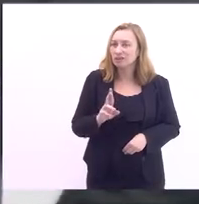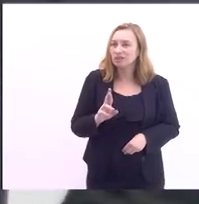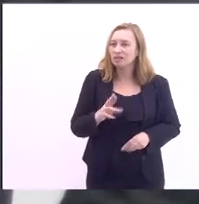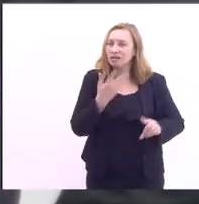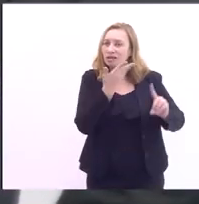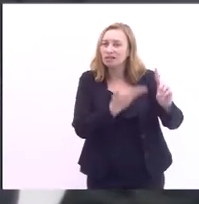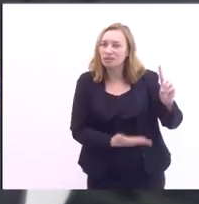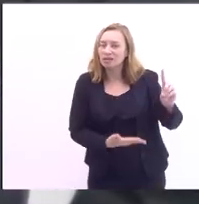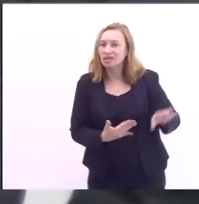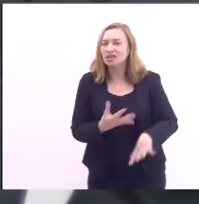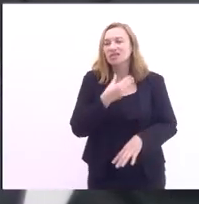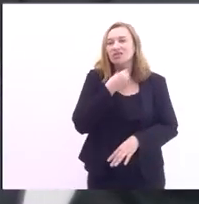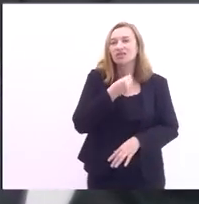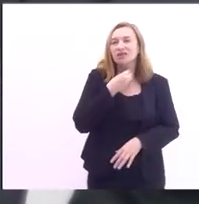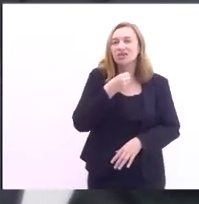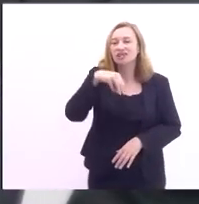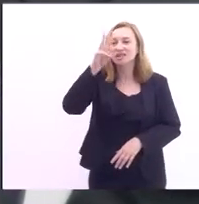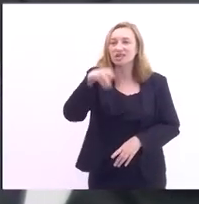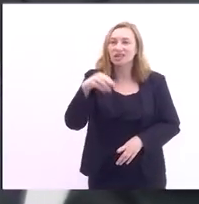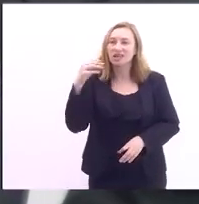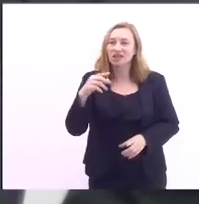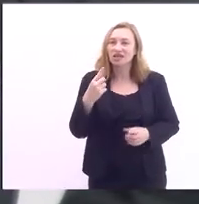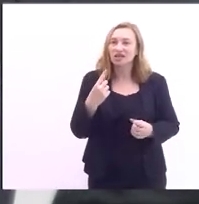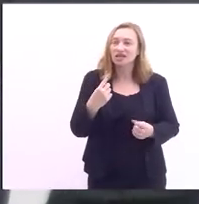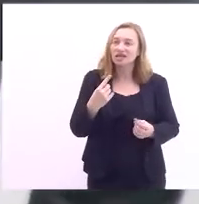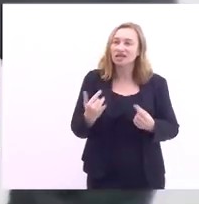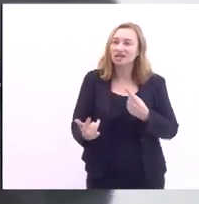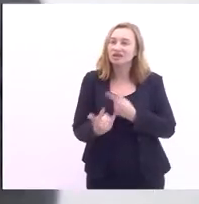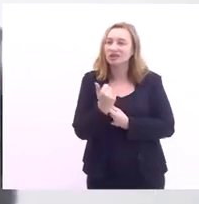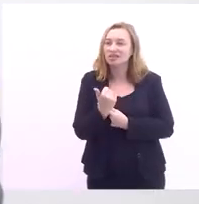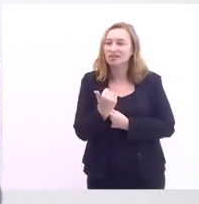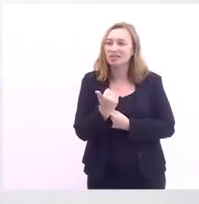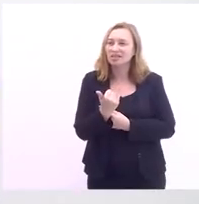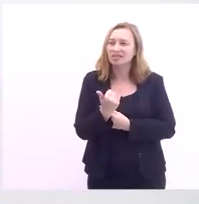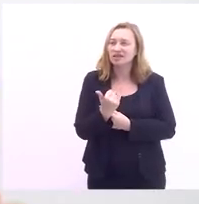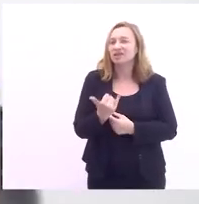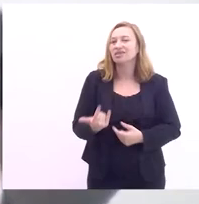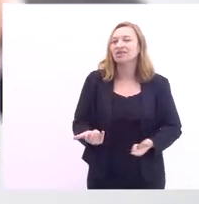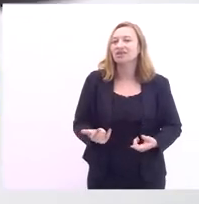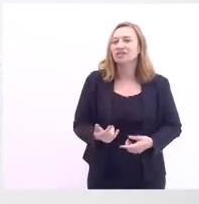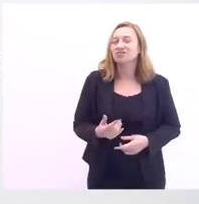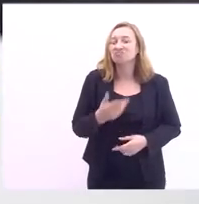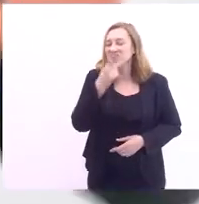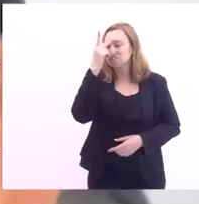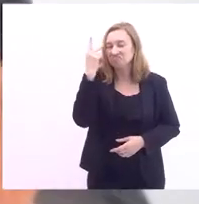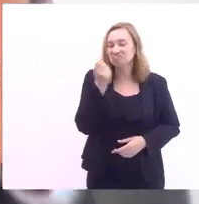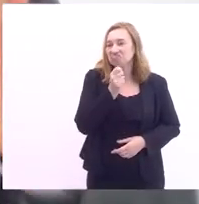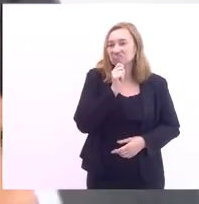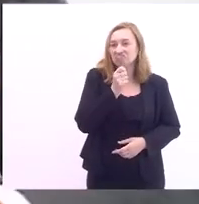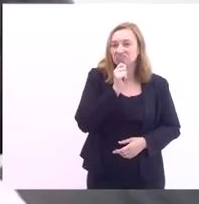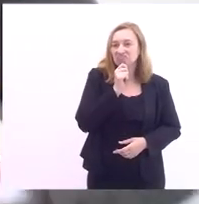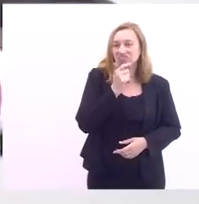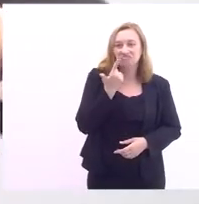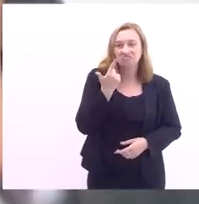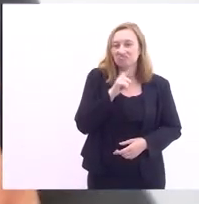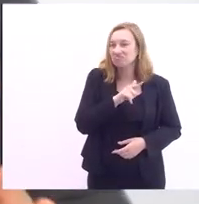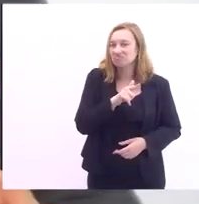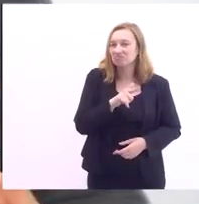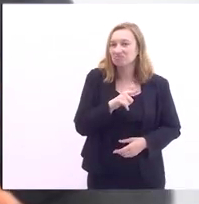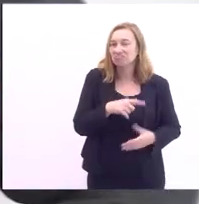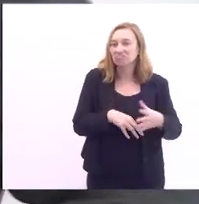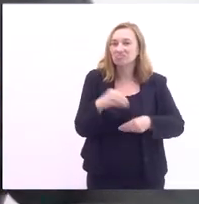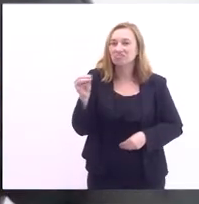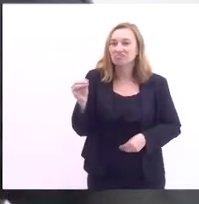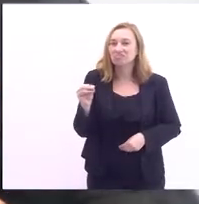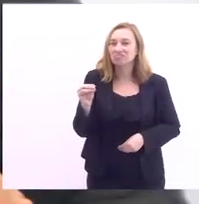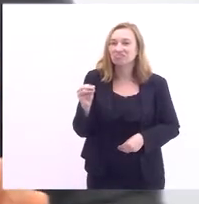homenagens daqueles que o traíram. Então, ele desapareceu. Ninguém consegue, porque ele